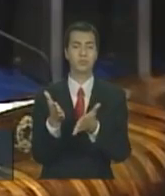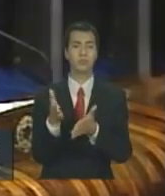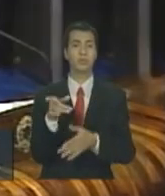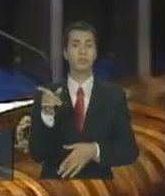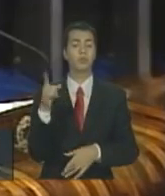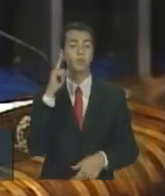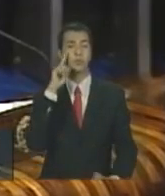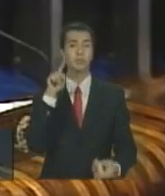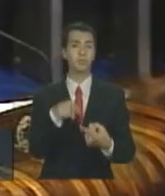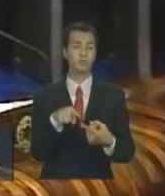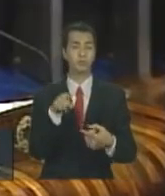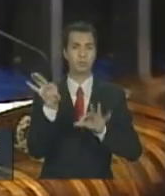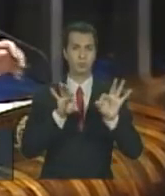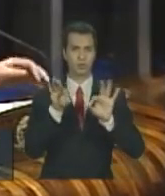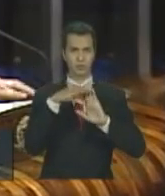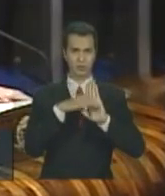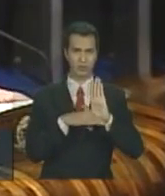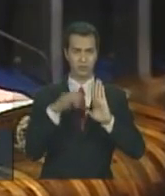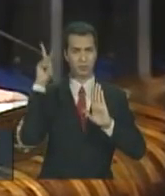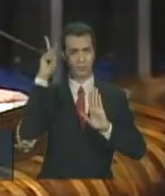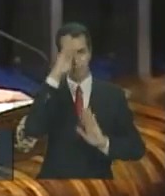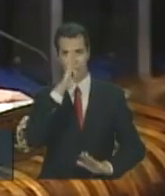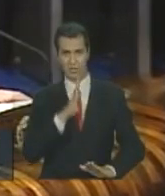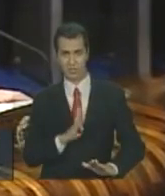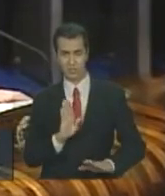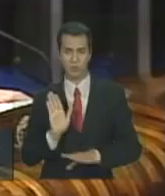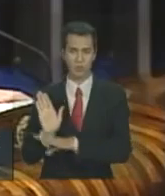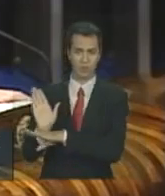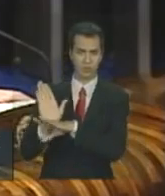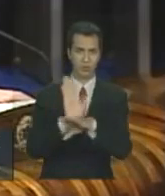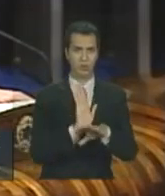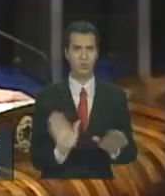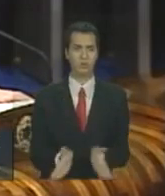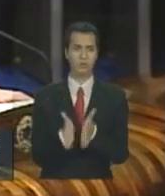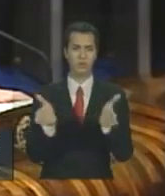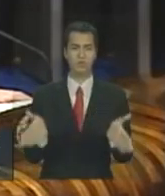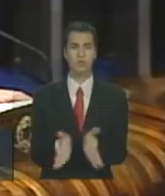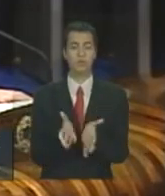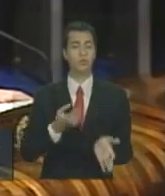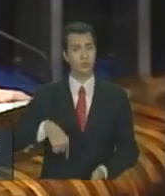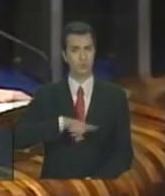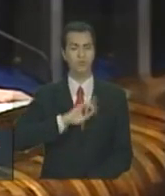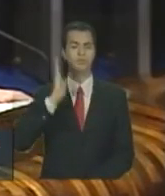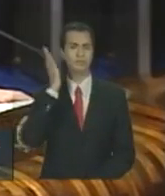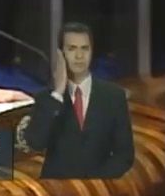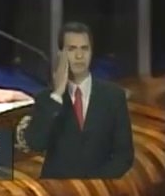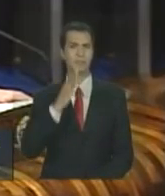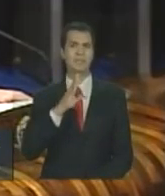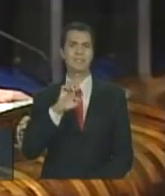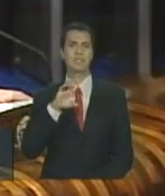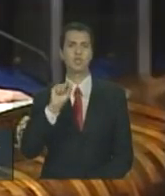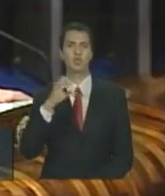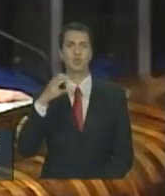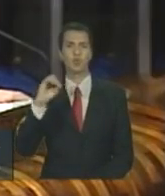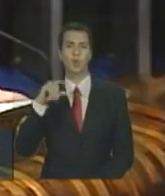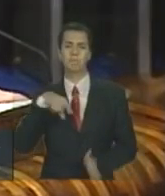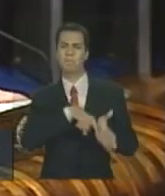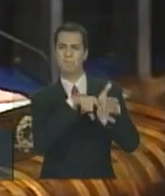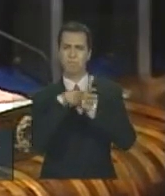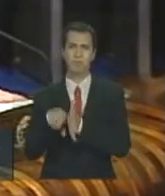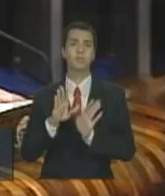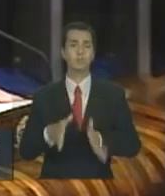Miséria está focado no fato que nós sabemos, por dados inclusive do censo, a presença massiva